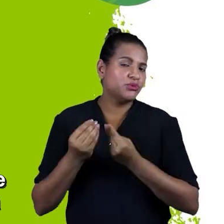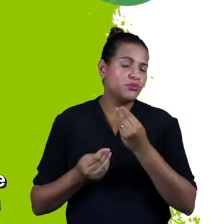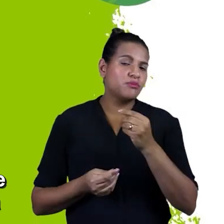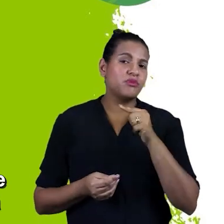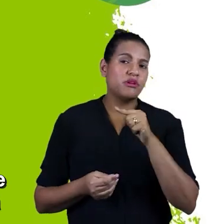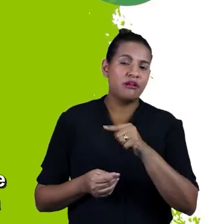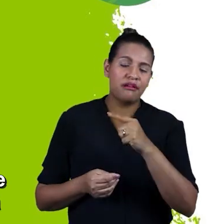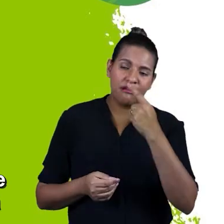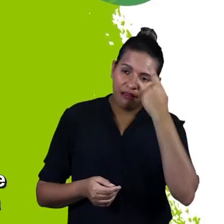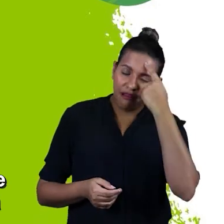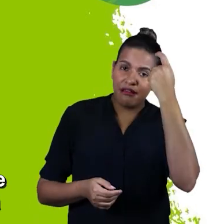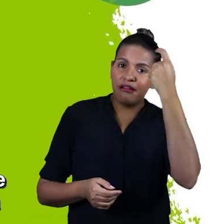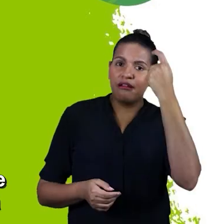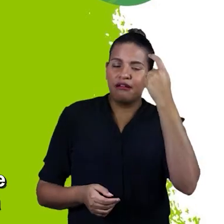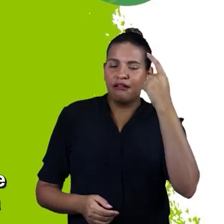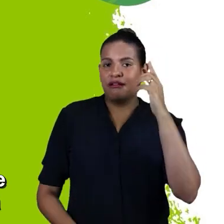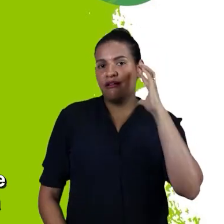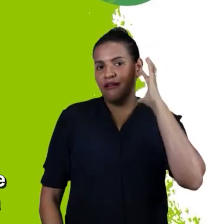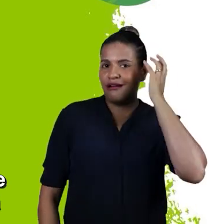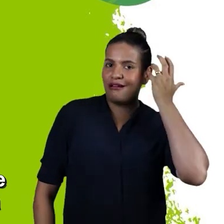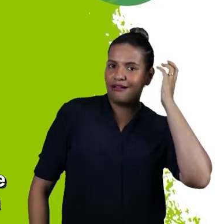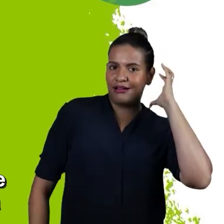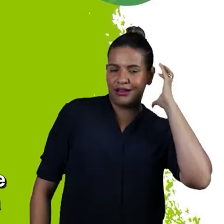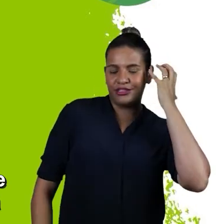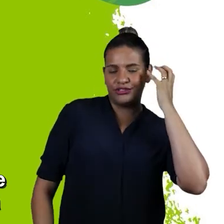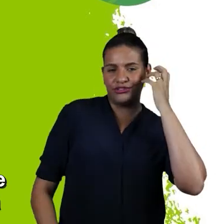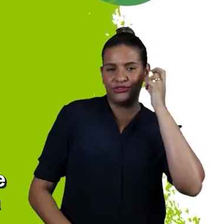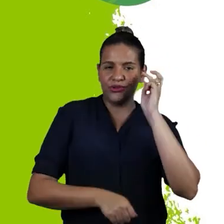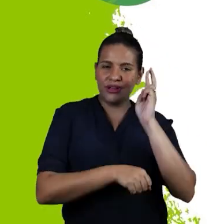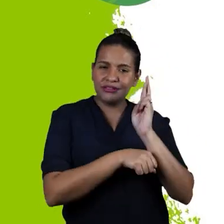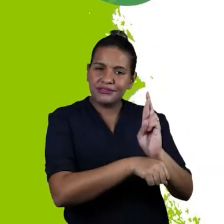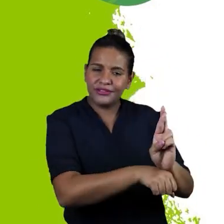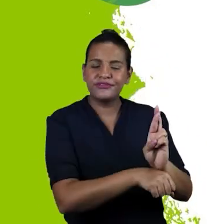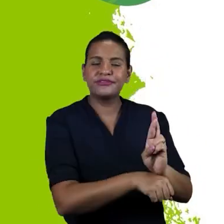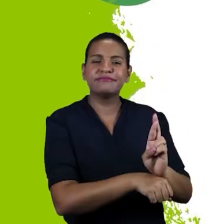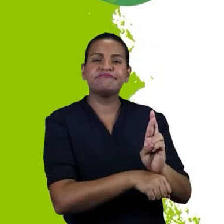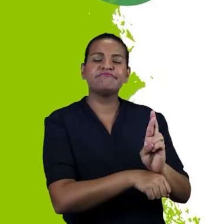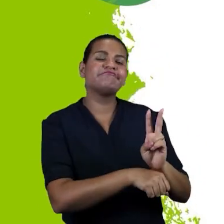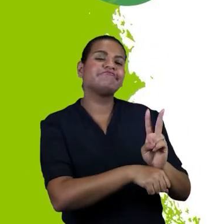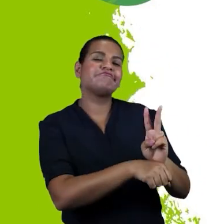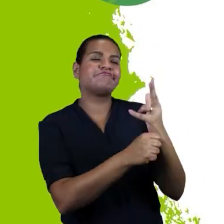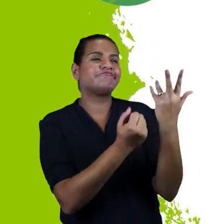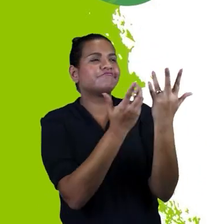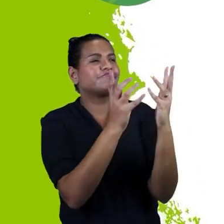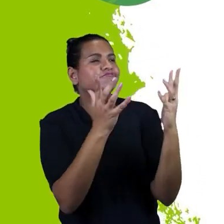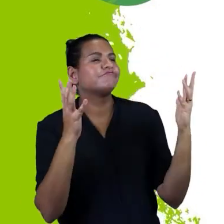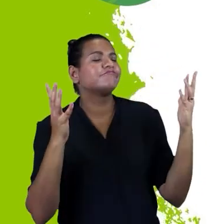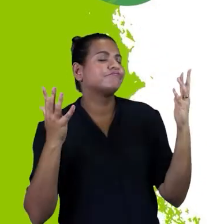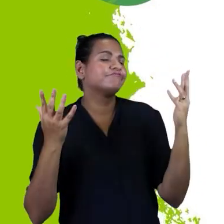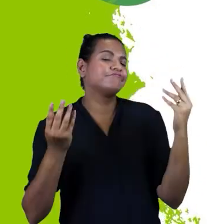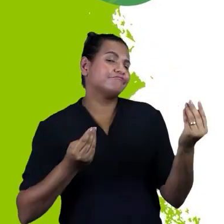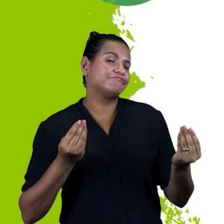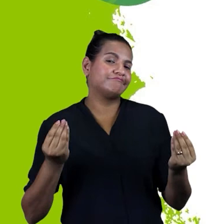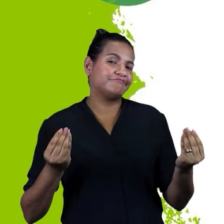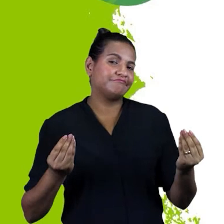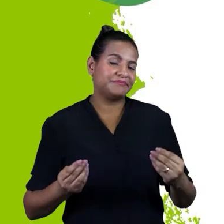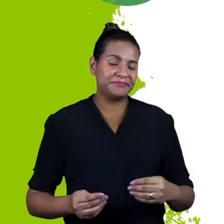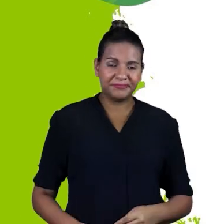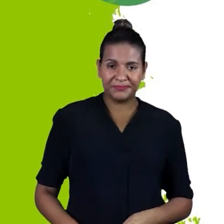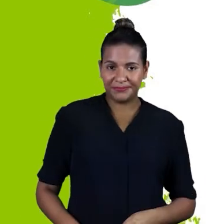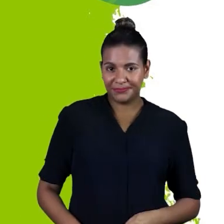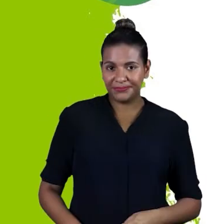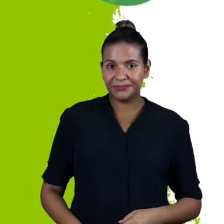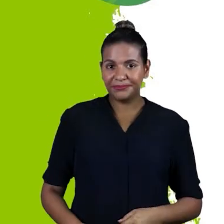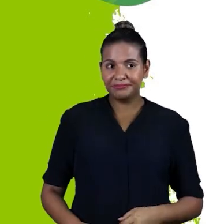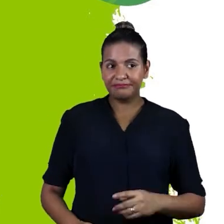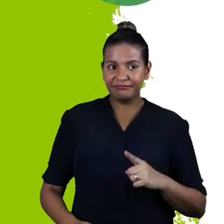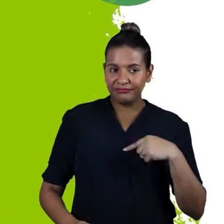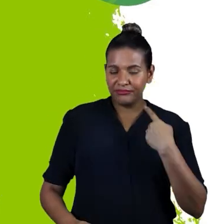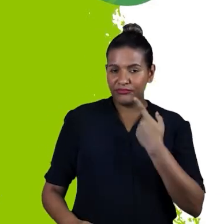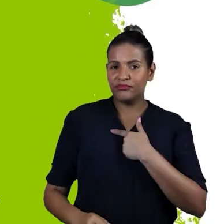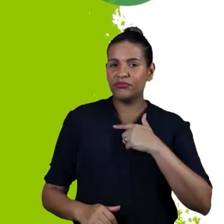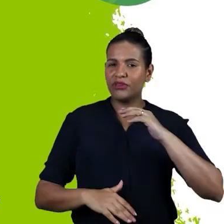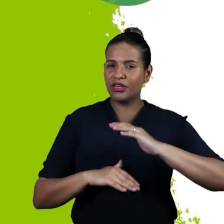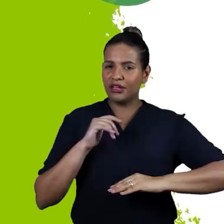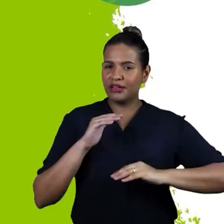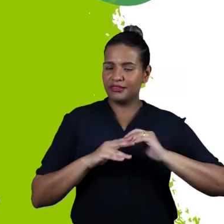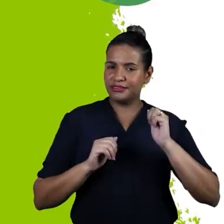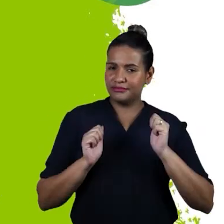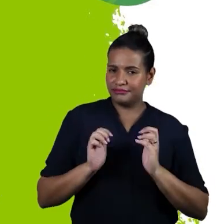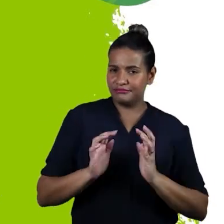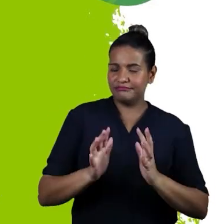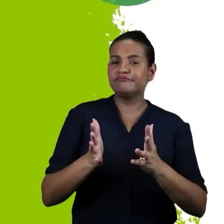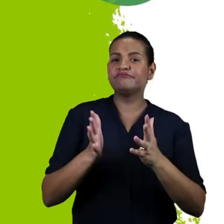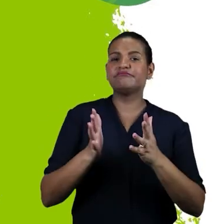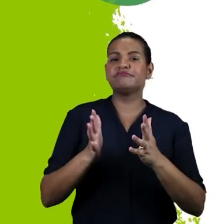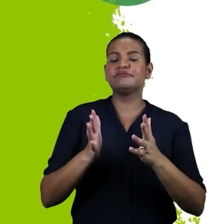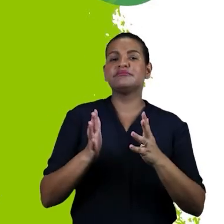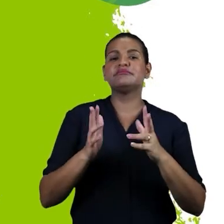importante foi a criação da Rádio Reserva para a preservação do meio ambiente? Qualquer tipo de ação que